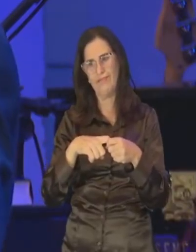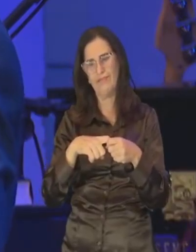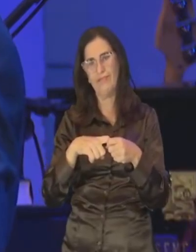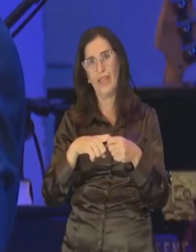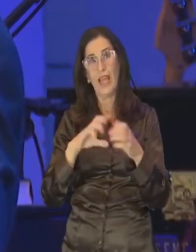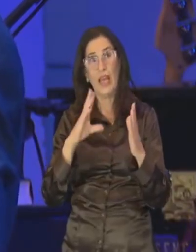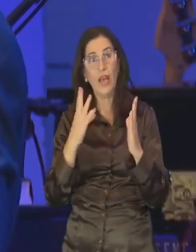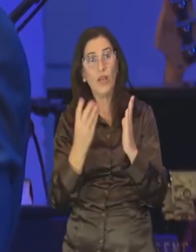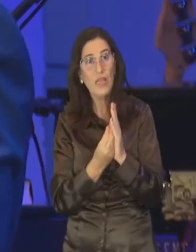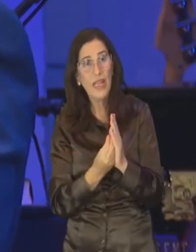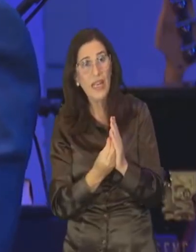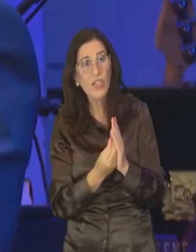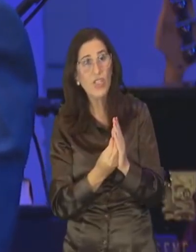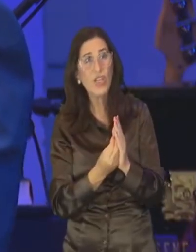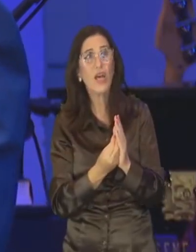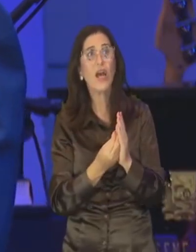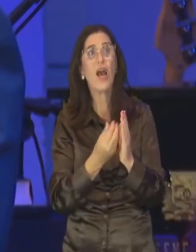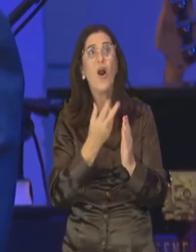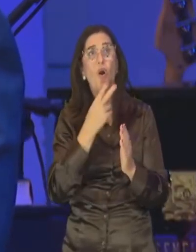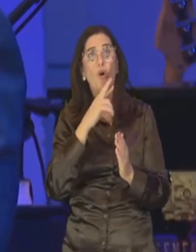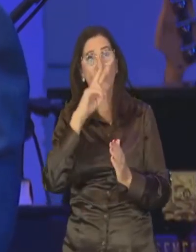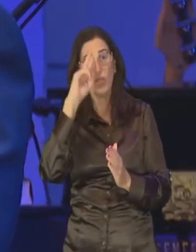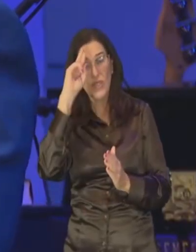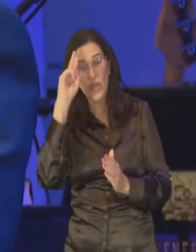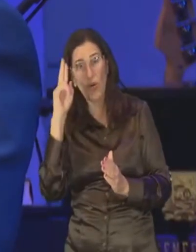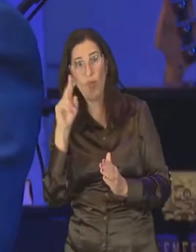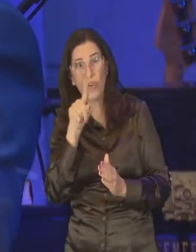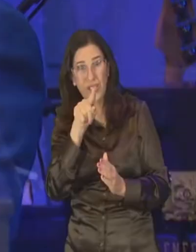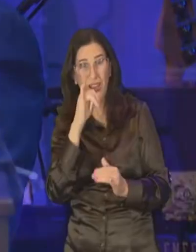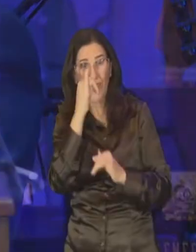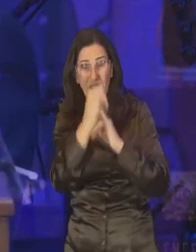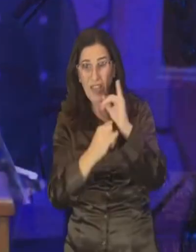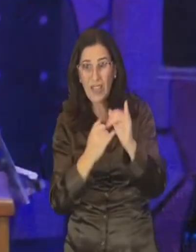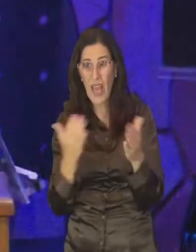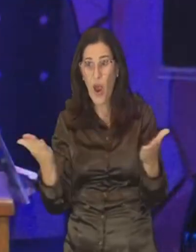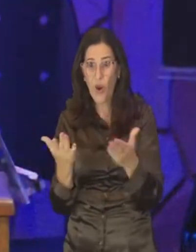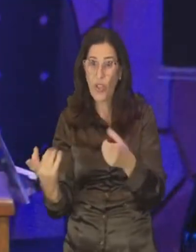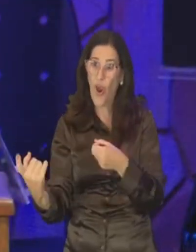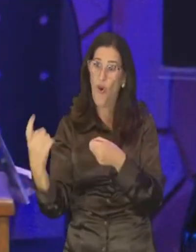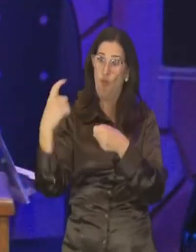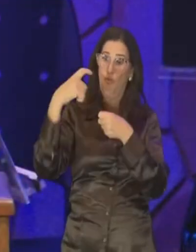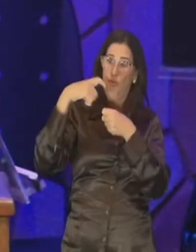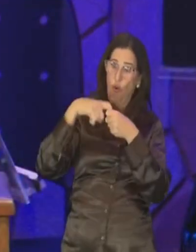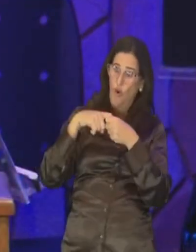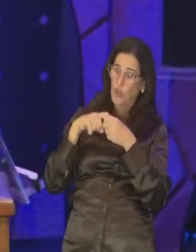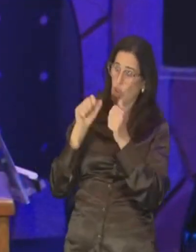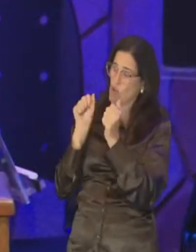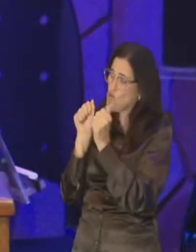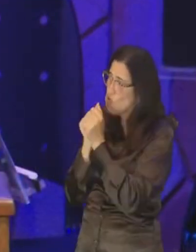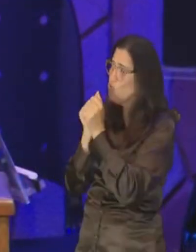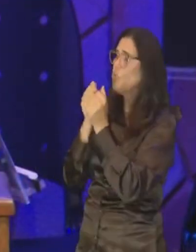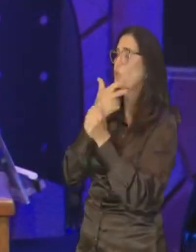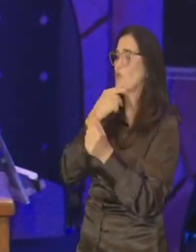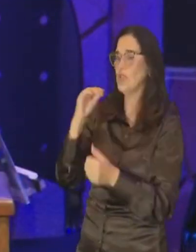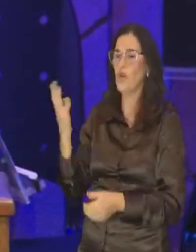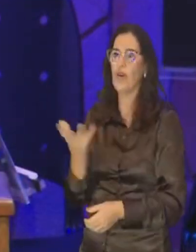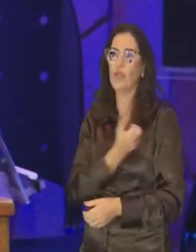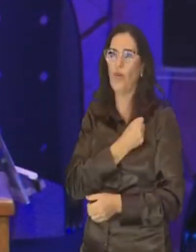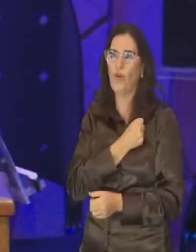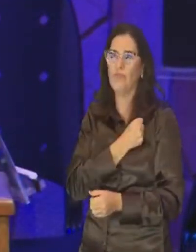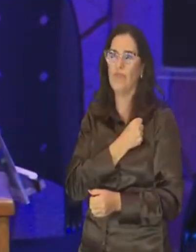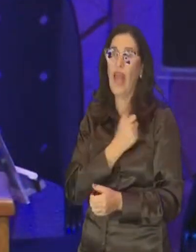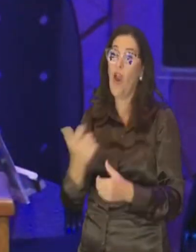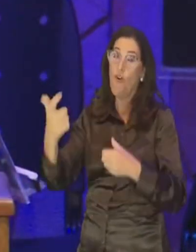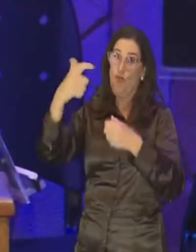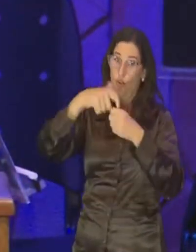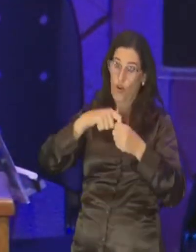Igreja do Senhor Jesus, você que nos assiste na internet, hoje é dia de voltar aos pés do nosso Salvador, hoje é dia de voltar aos